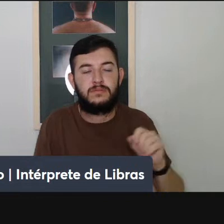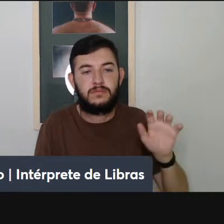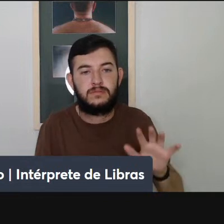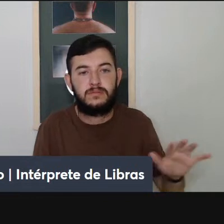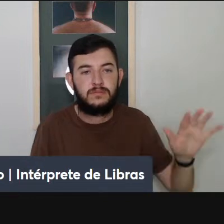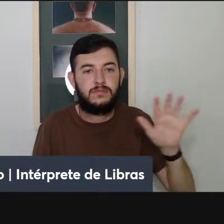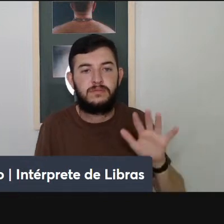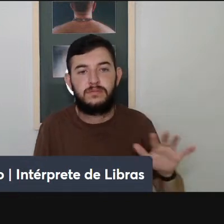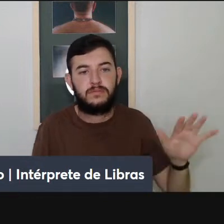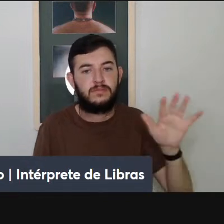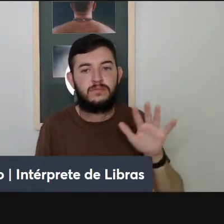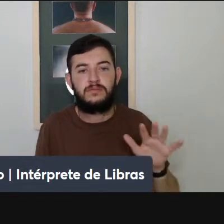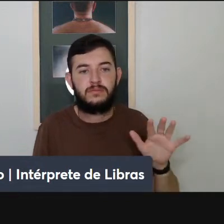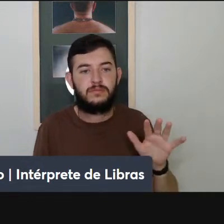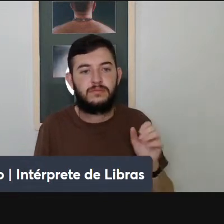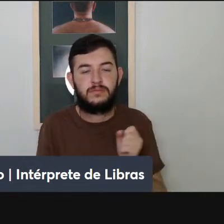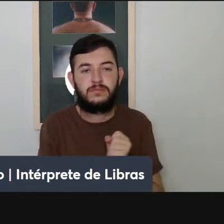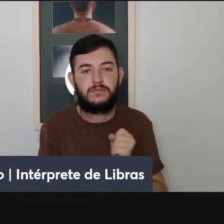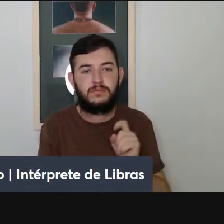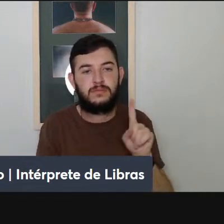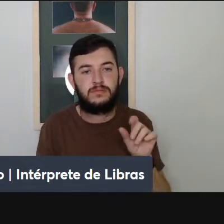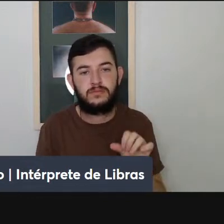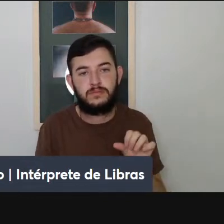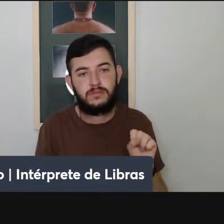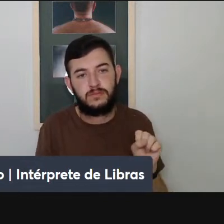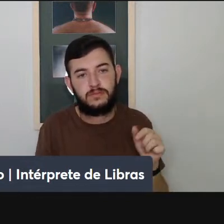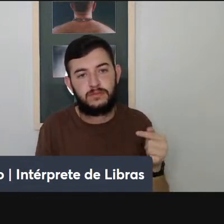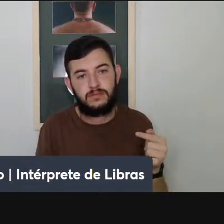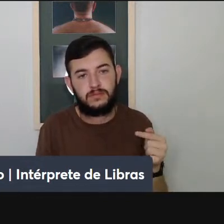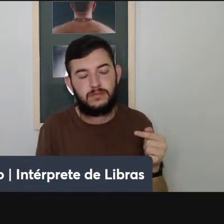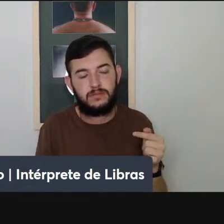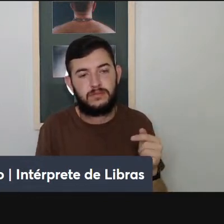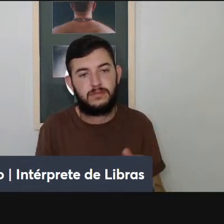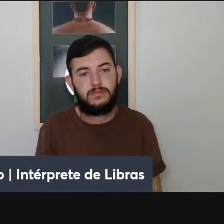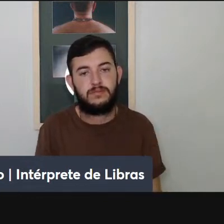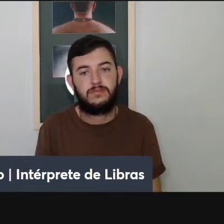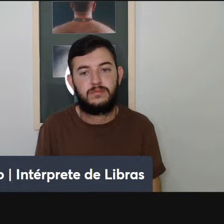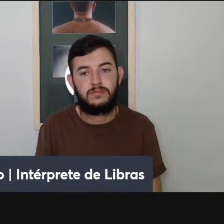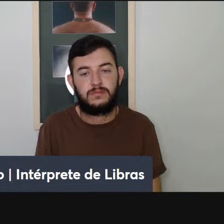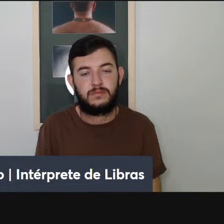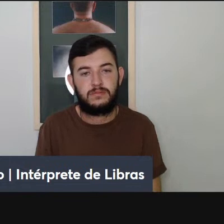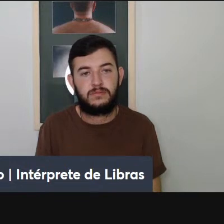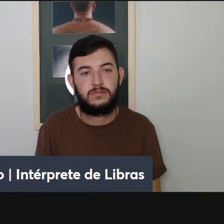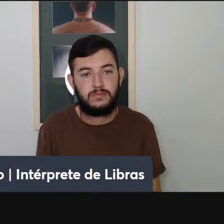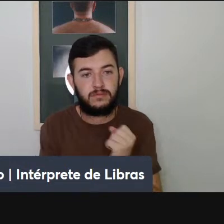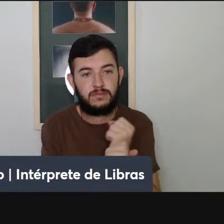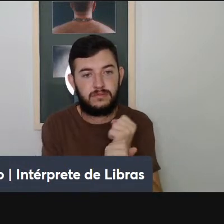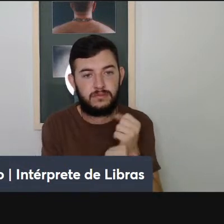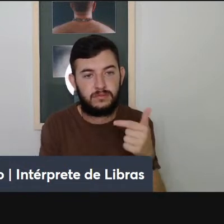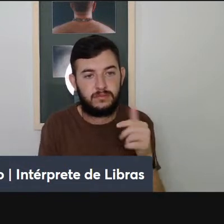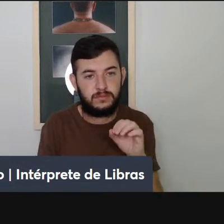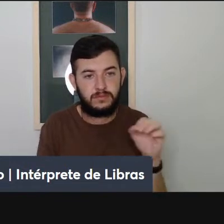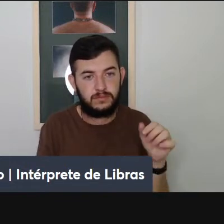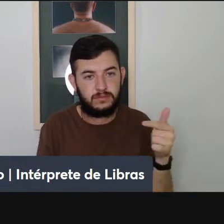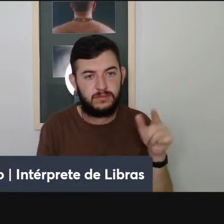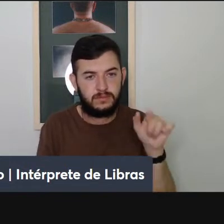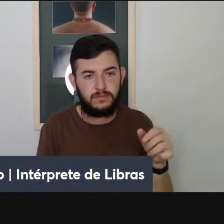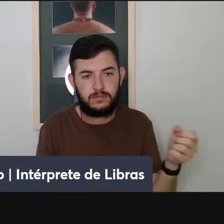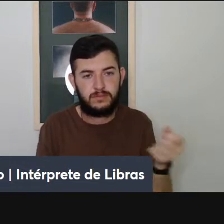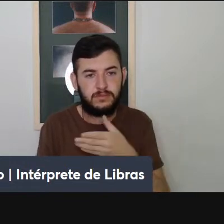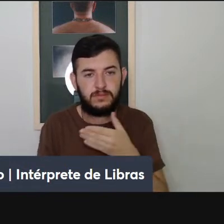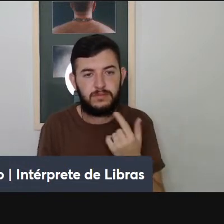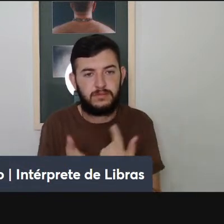and Power, em 1987, e Gender in World Perspective, 2002, e uma nova edição em